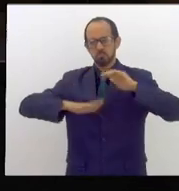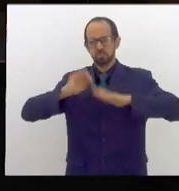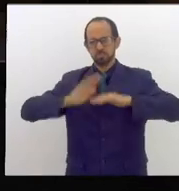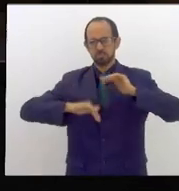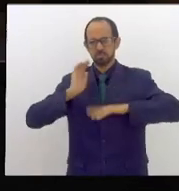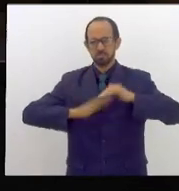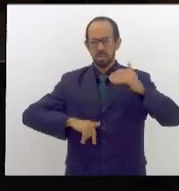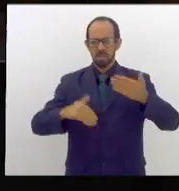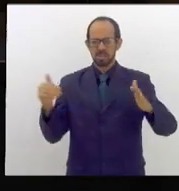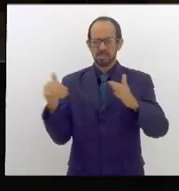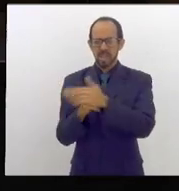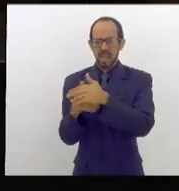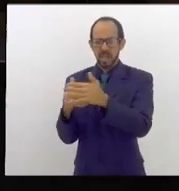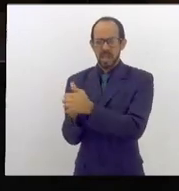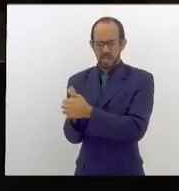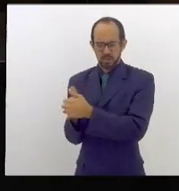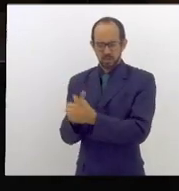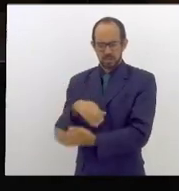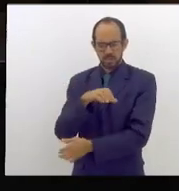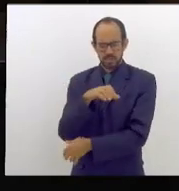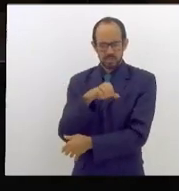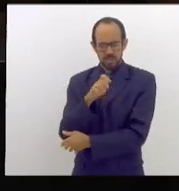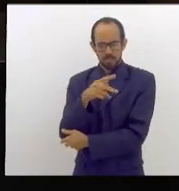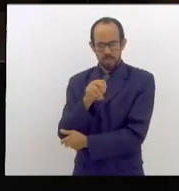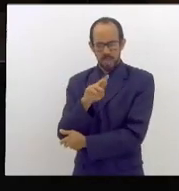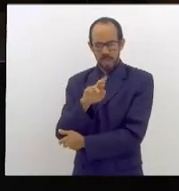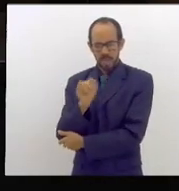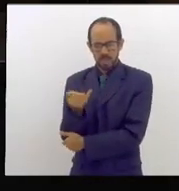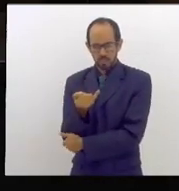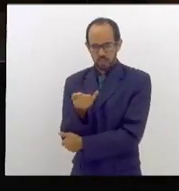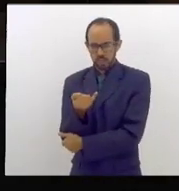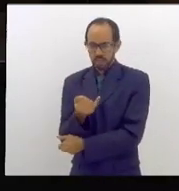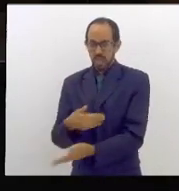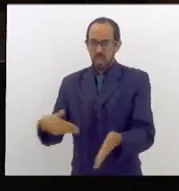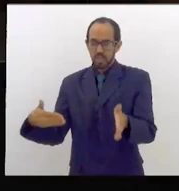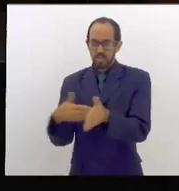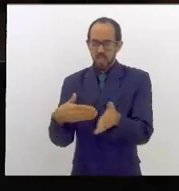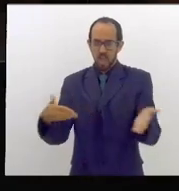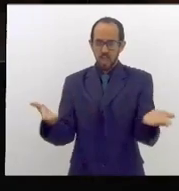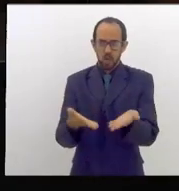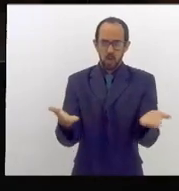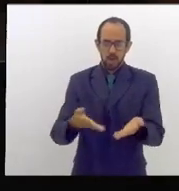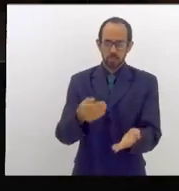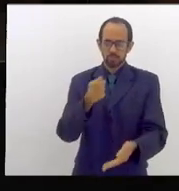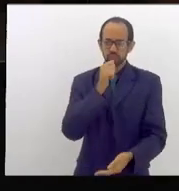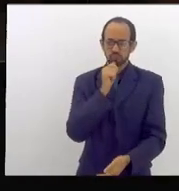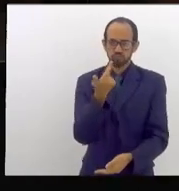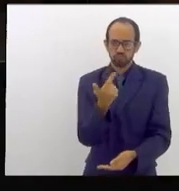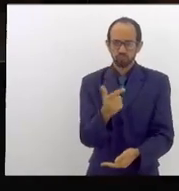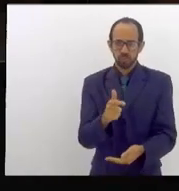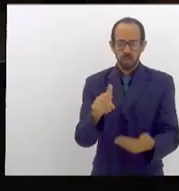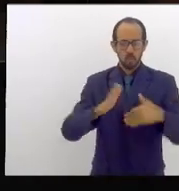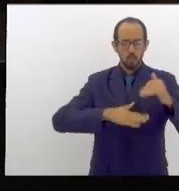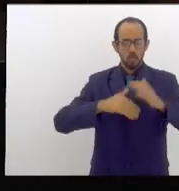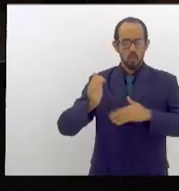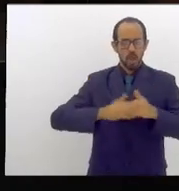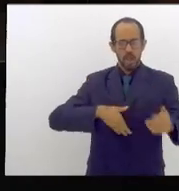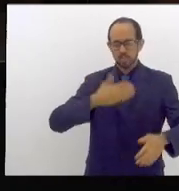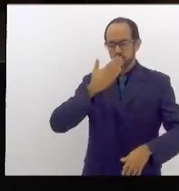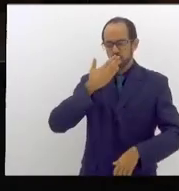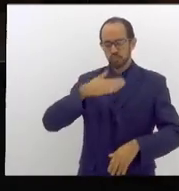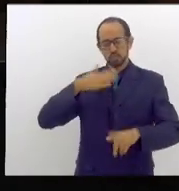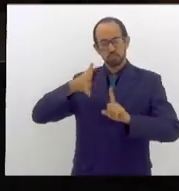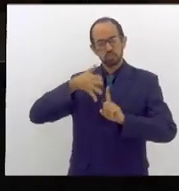cprj esses cargos senhor presidente que até agora não há qualquer tipo de fala do governo